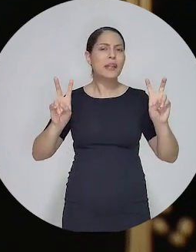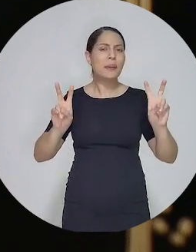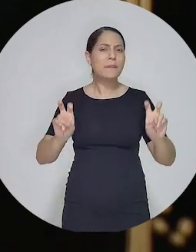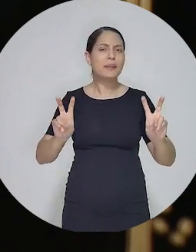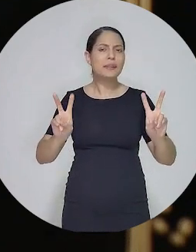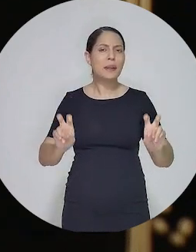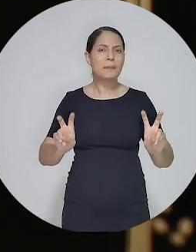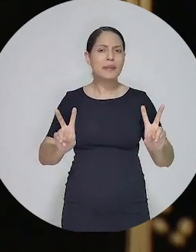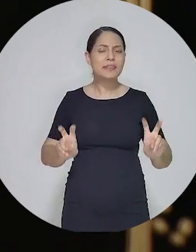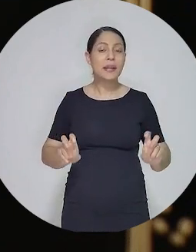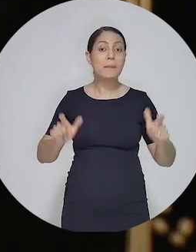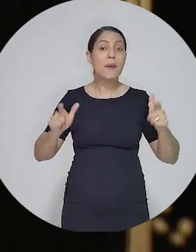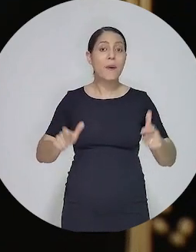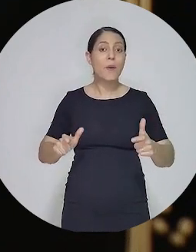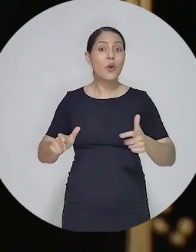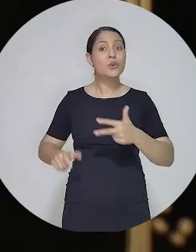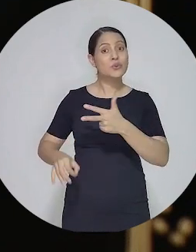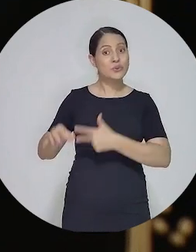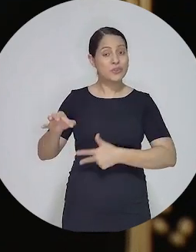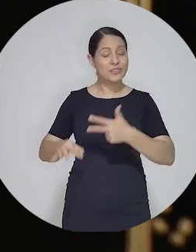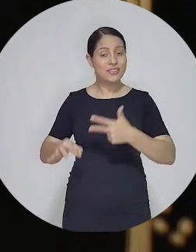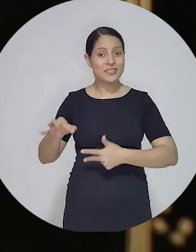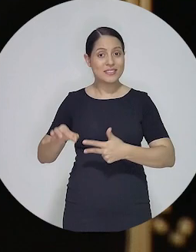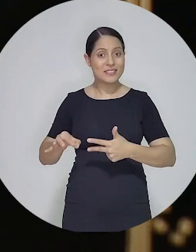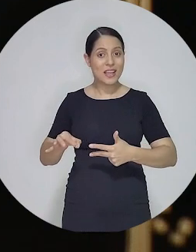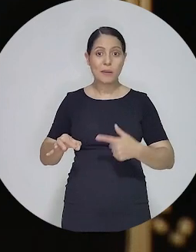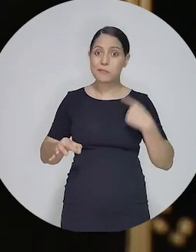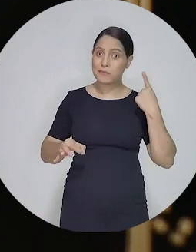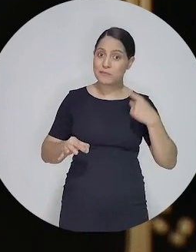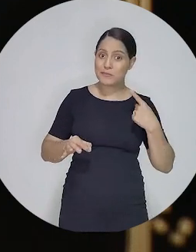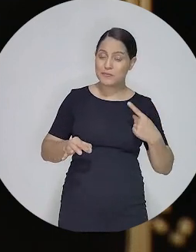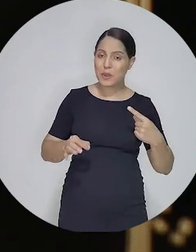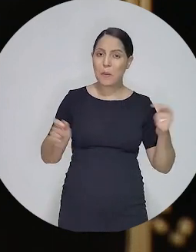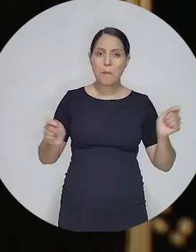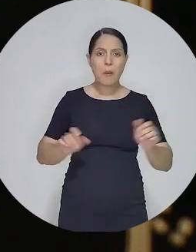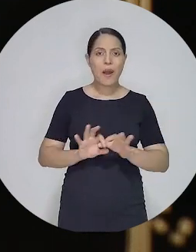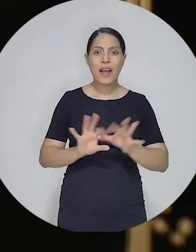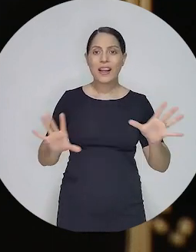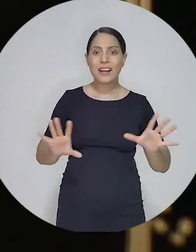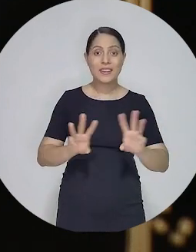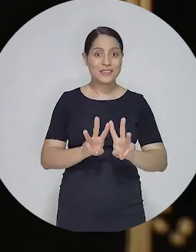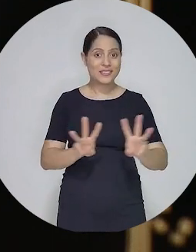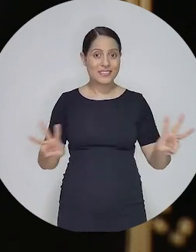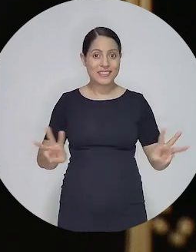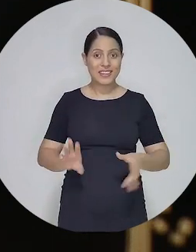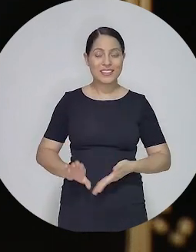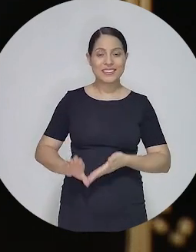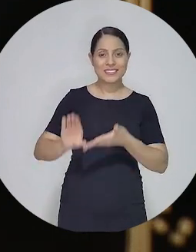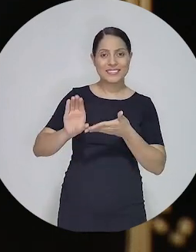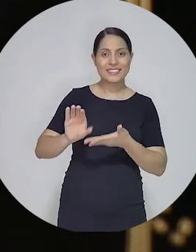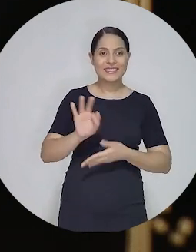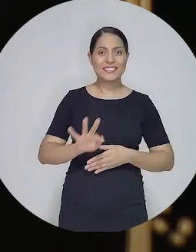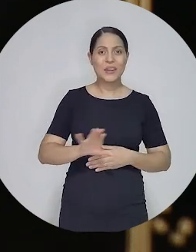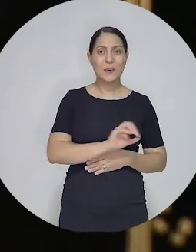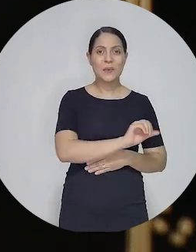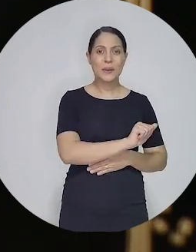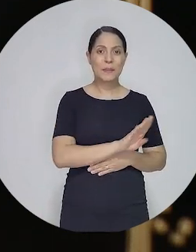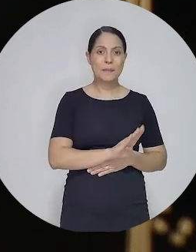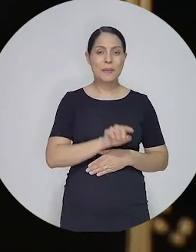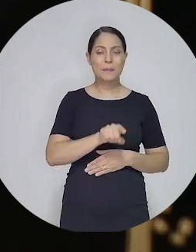principais assuntos da advocacia e do judiciário nas nossas redes sociais ou no site do Conselho Federal, em